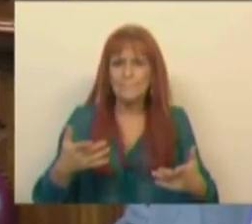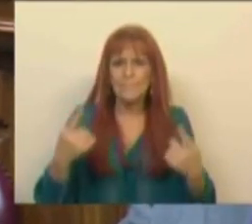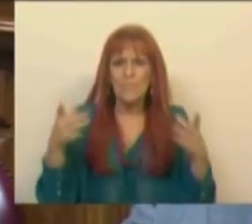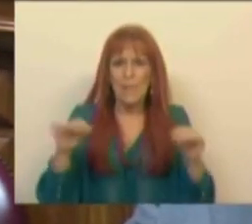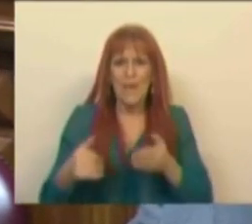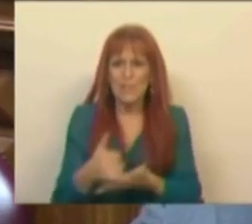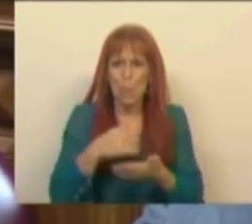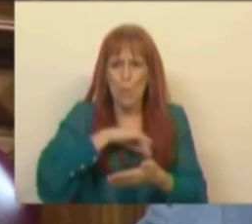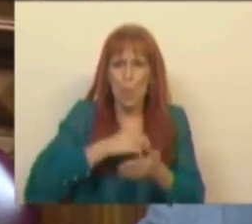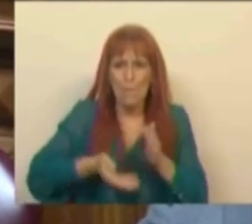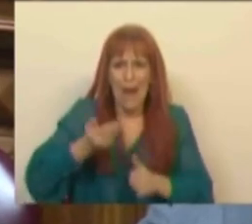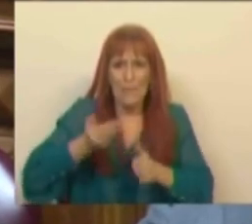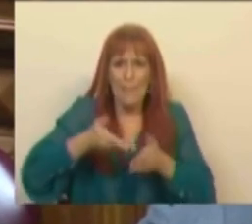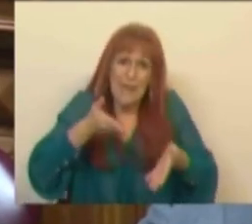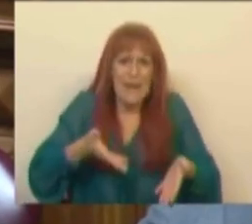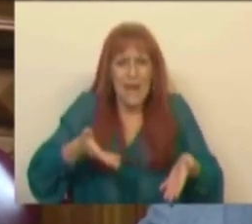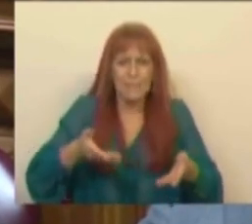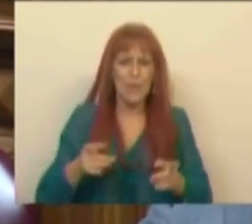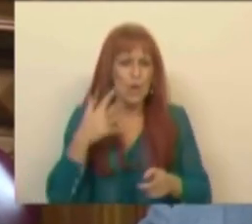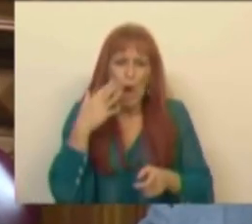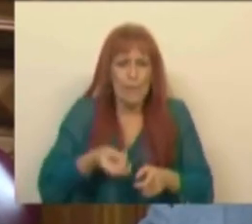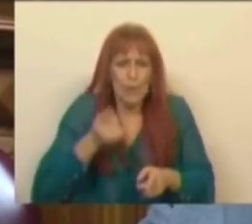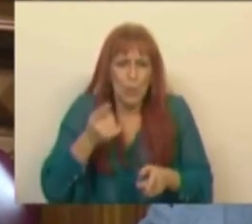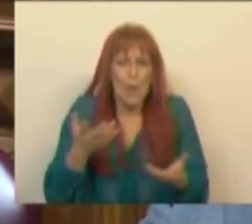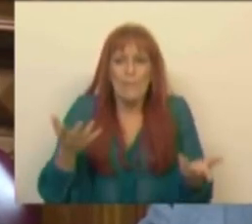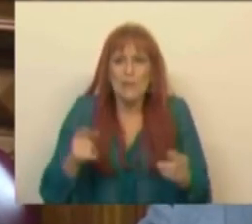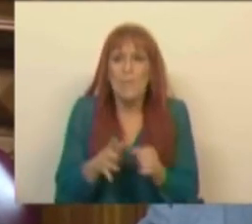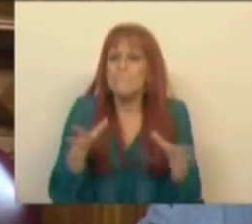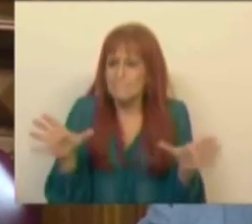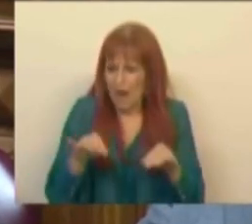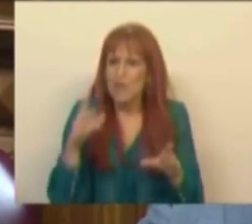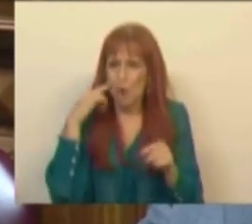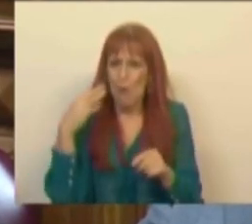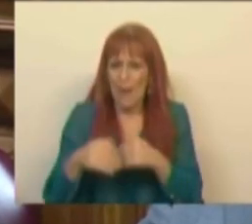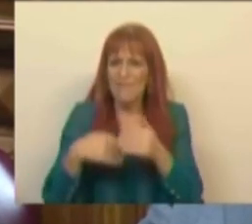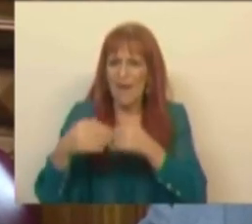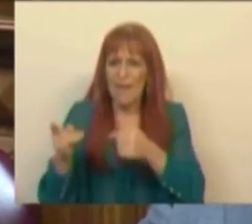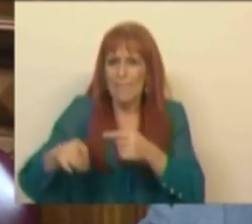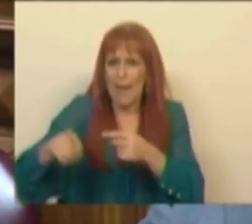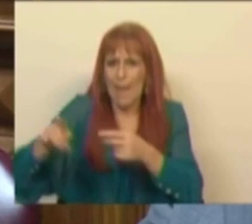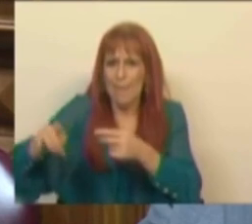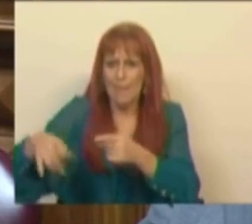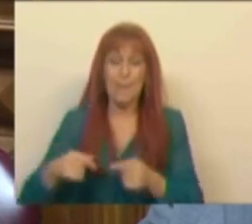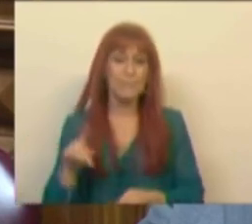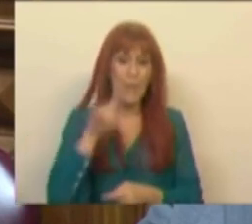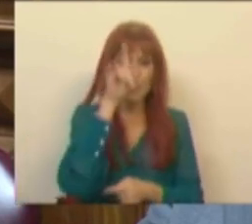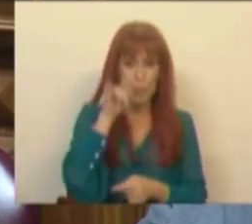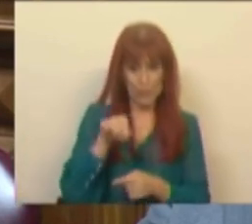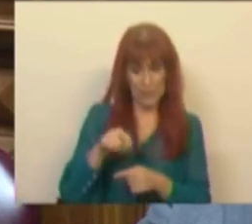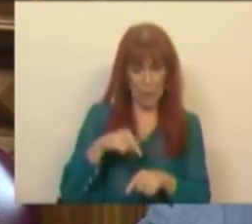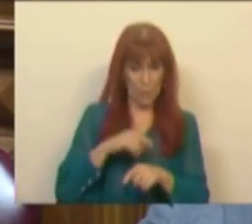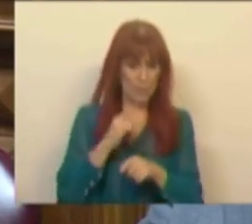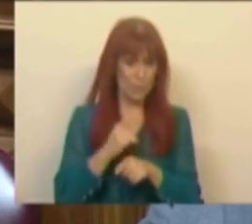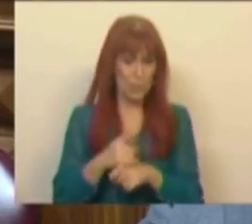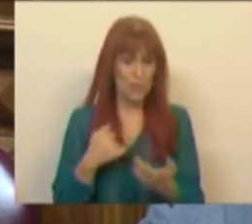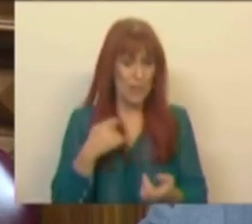mais rendimento. Isto não é normal, mas isto vai ser cada vez mais normal. E, portanto, a questão que se coloca aqui é, ao mesmo tempo que